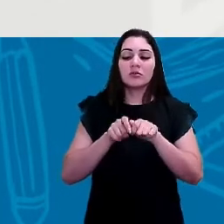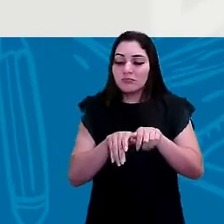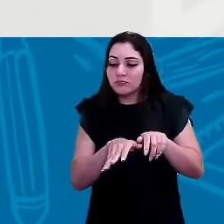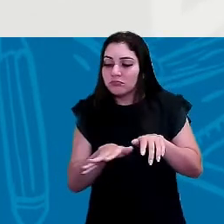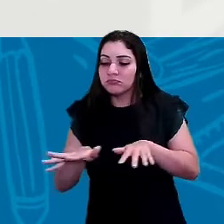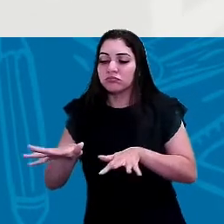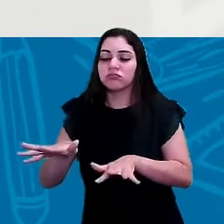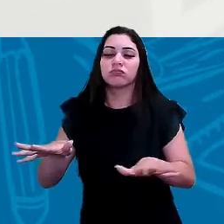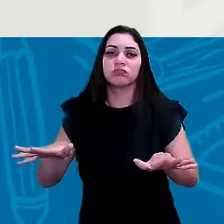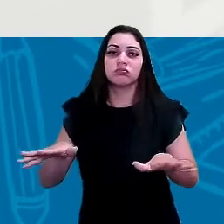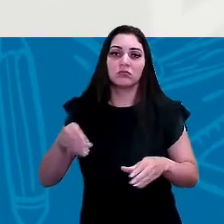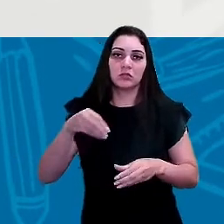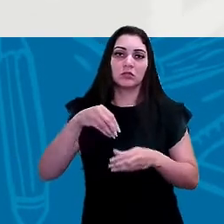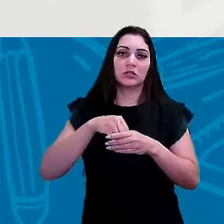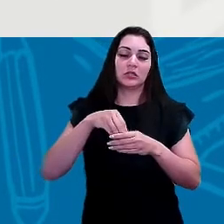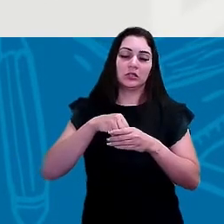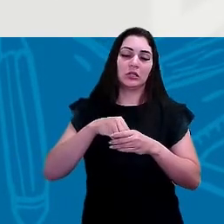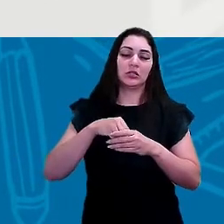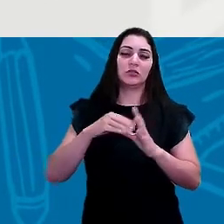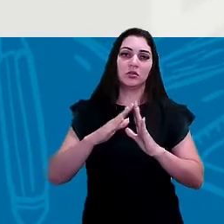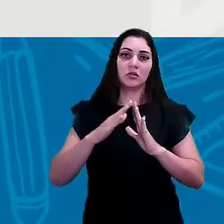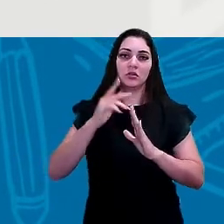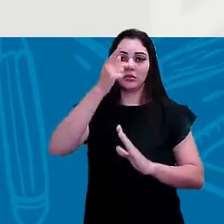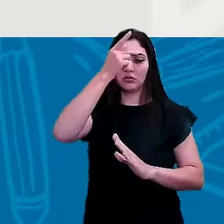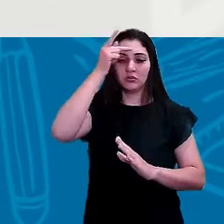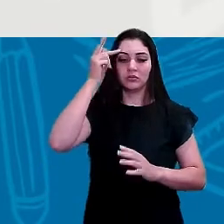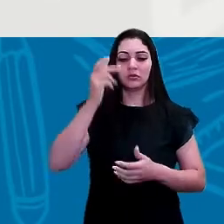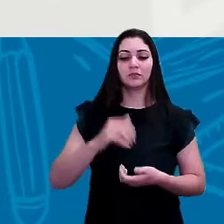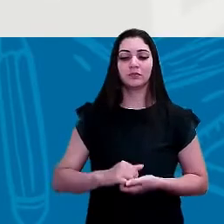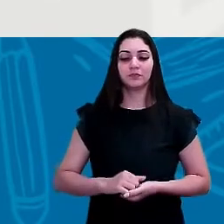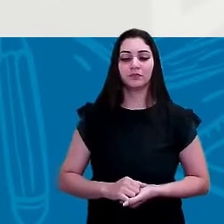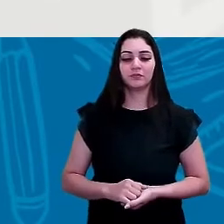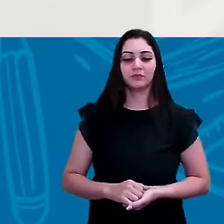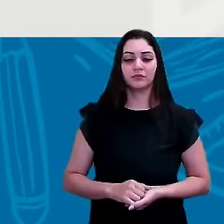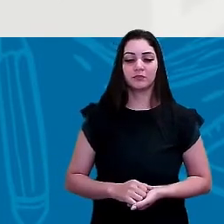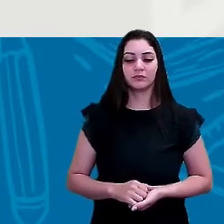inundando a casa das pessoas.